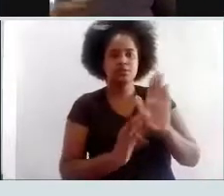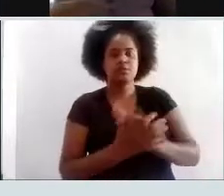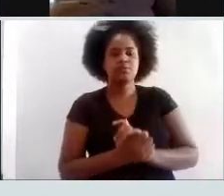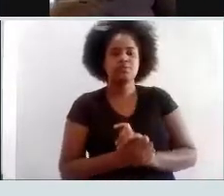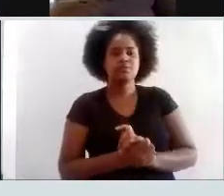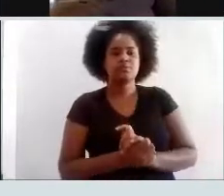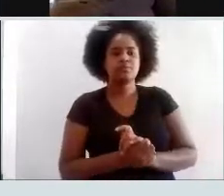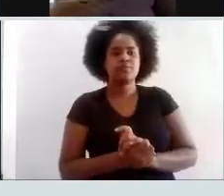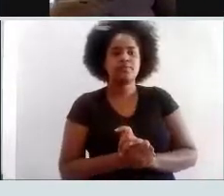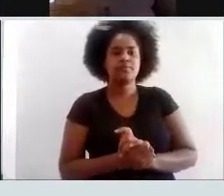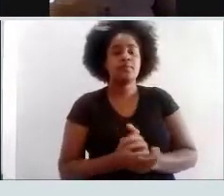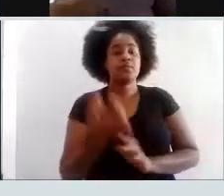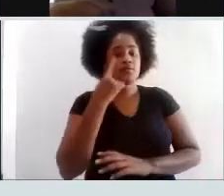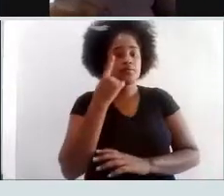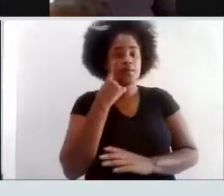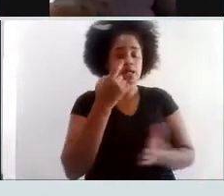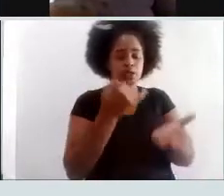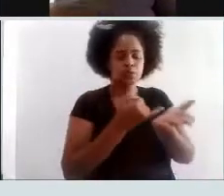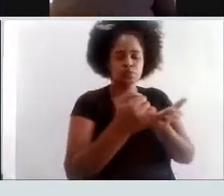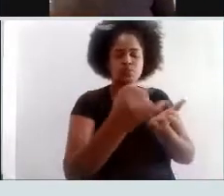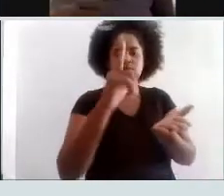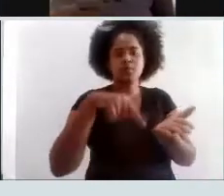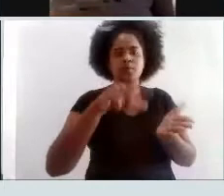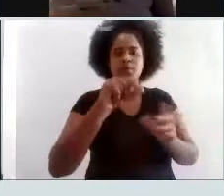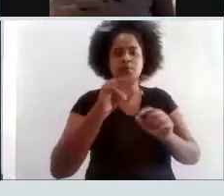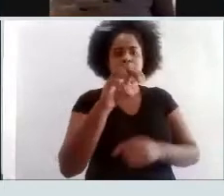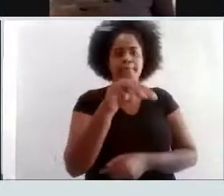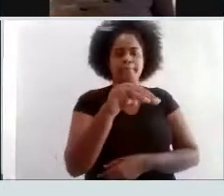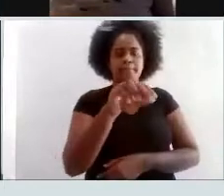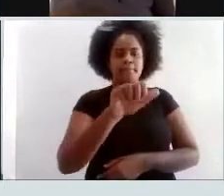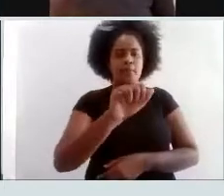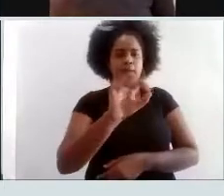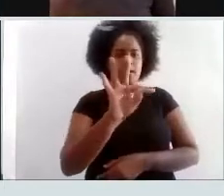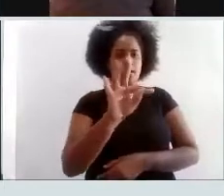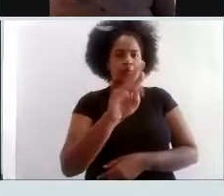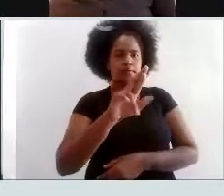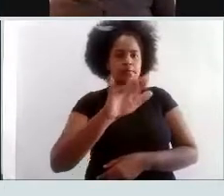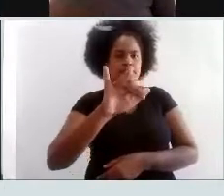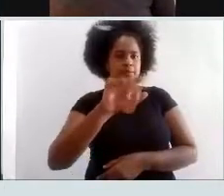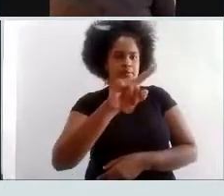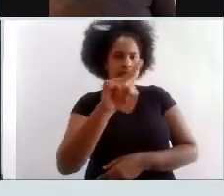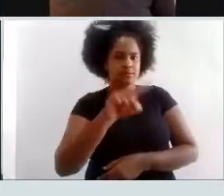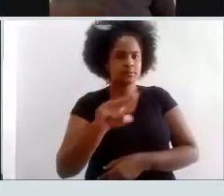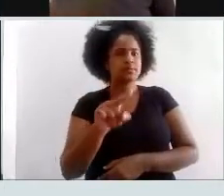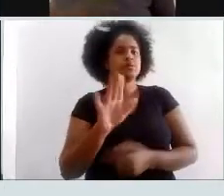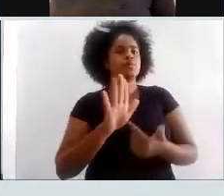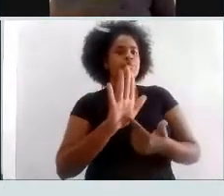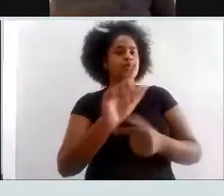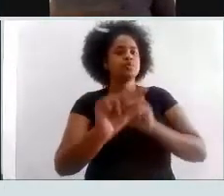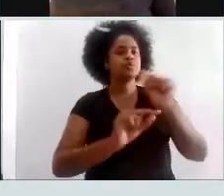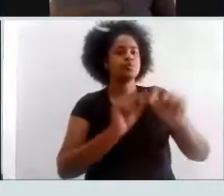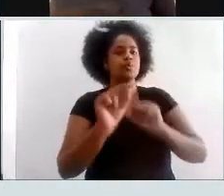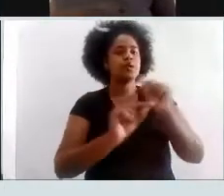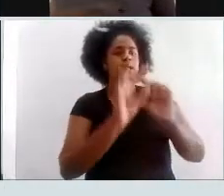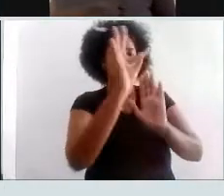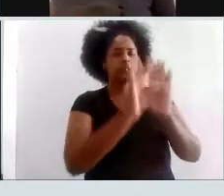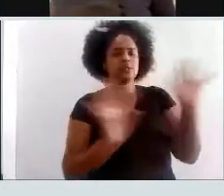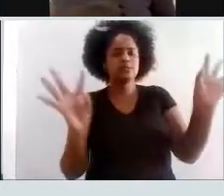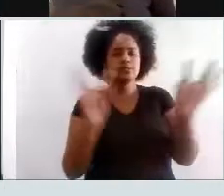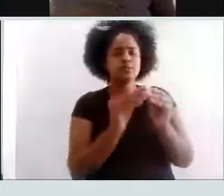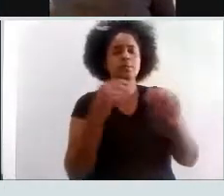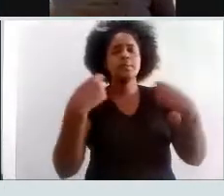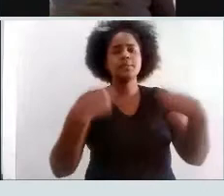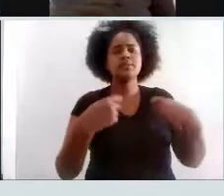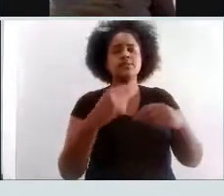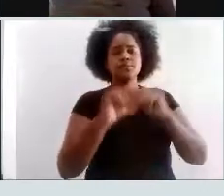matriz textual, pois apresenta um plano de texto de forma sintética. Então, na introdução de vocês, tem que ter a tese, que é o